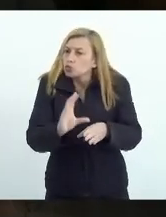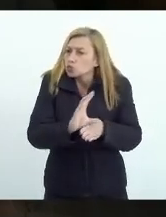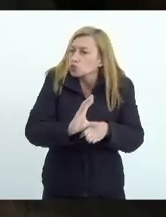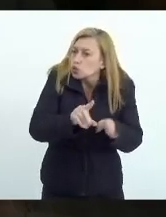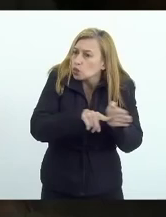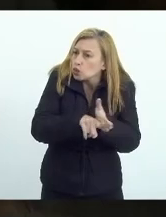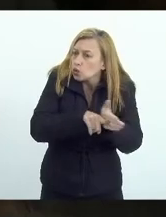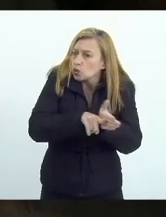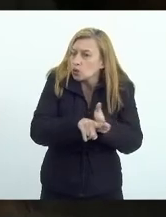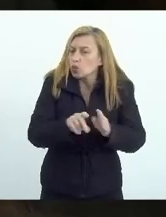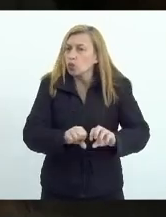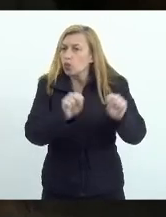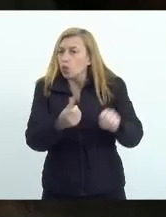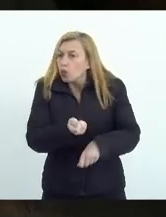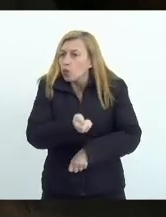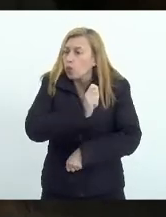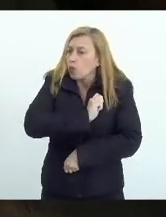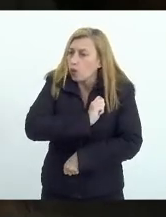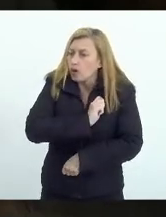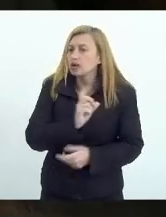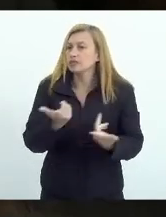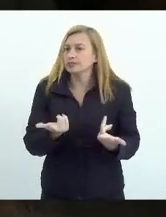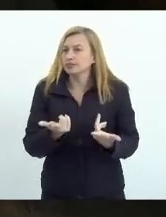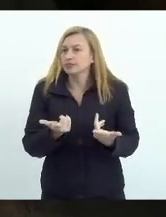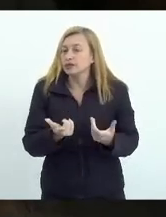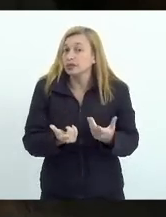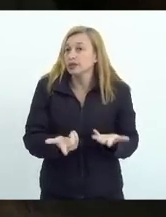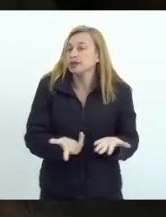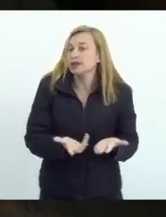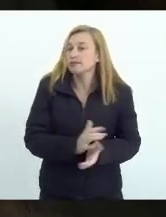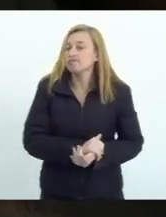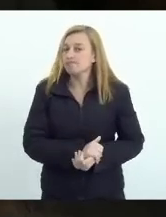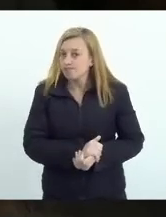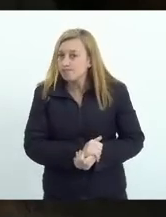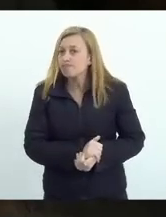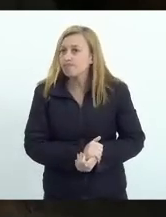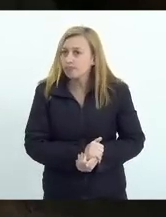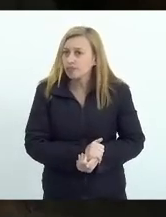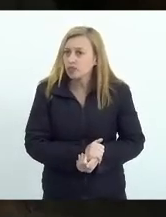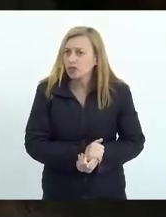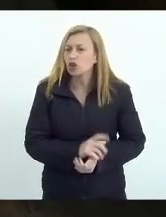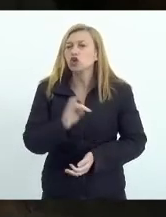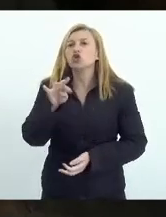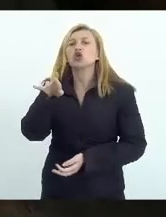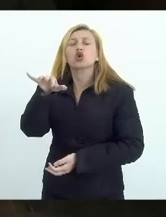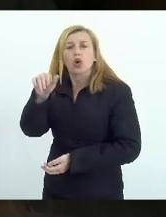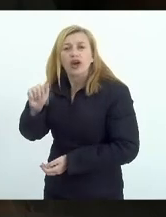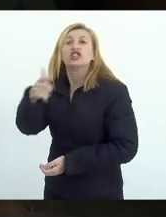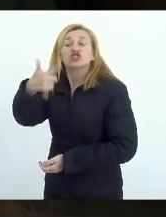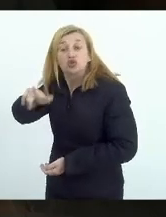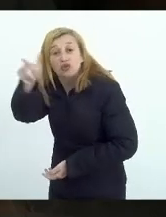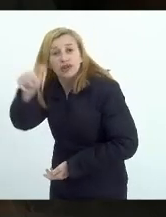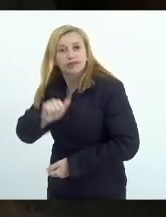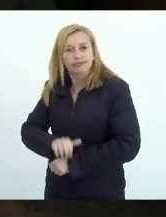do regime de recuperação fiscal, que é uma tríade, né? Olha a troika aí de novo.